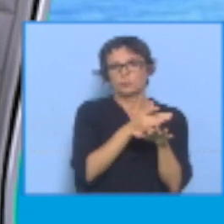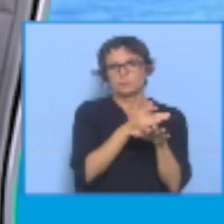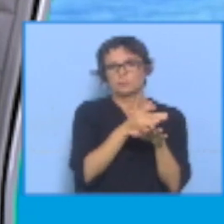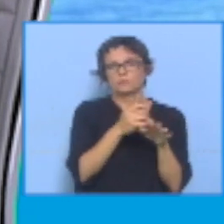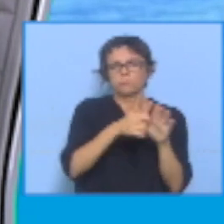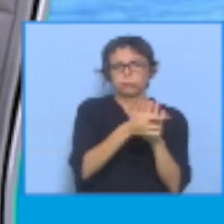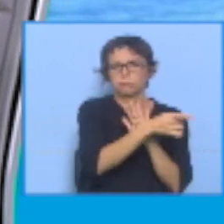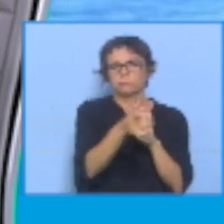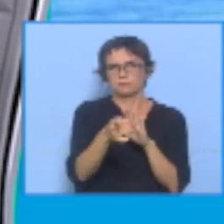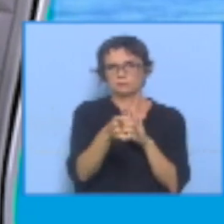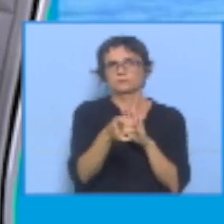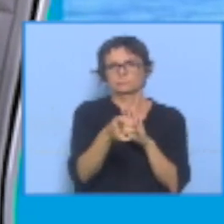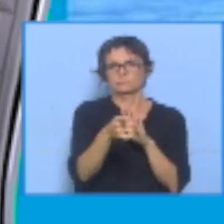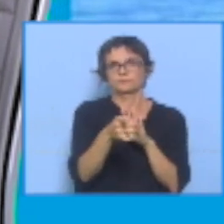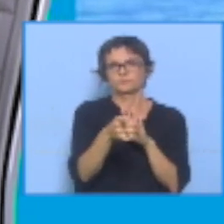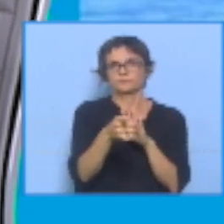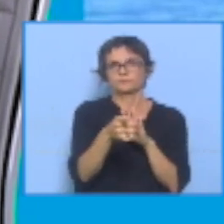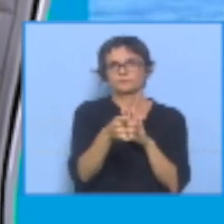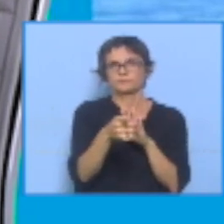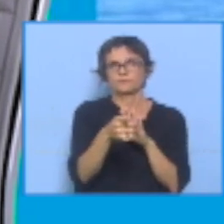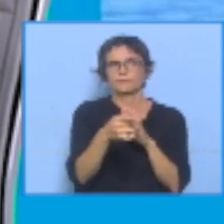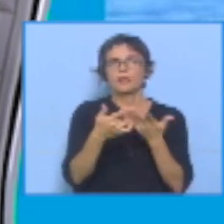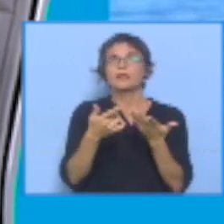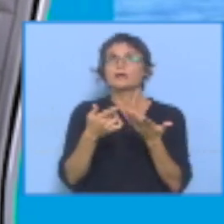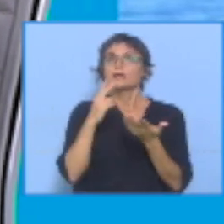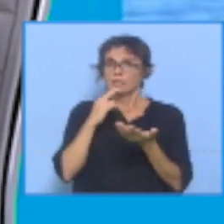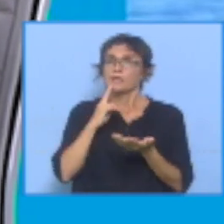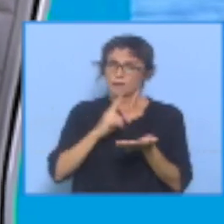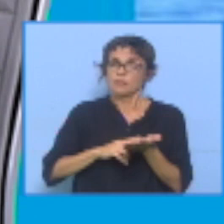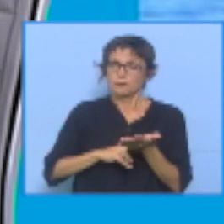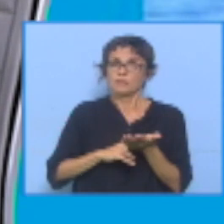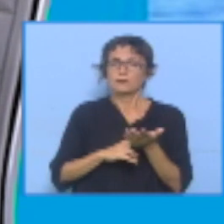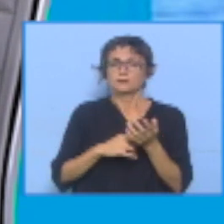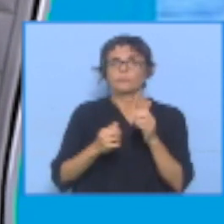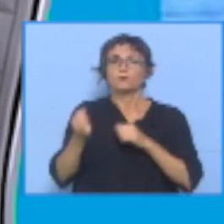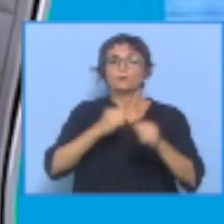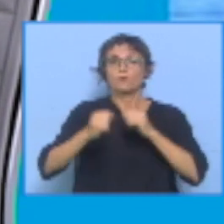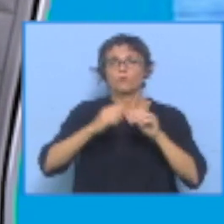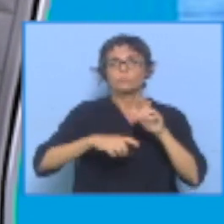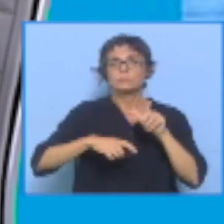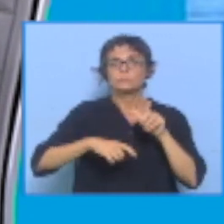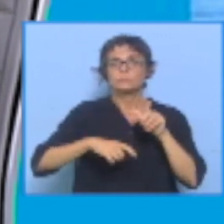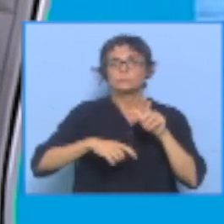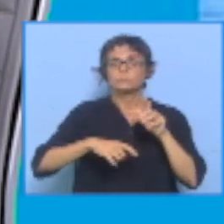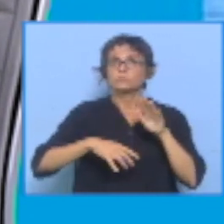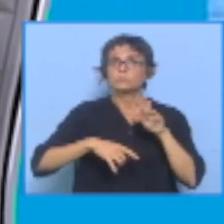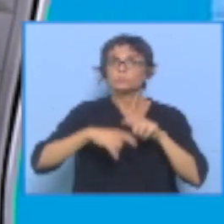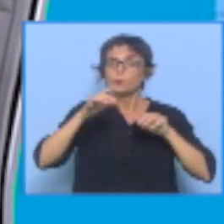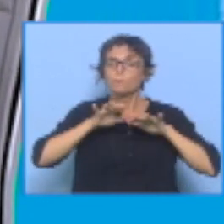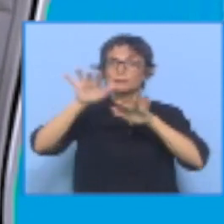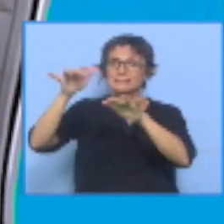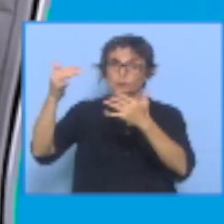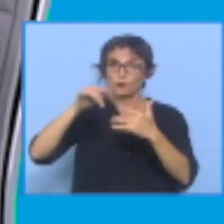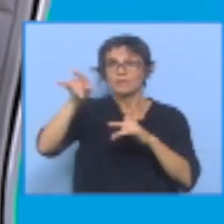denúncia profética que faz parte. O movimento migratório em si é uma denúncia de que alguma coisa não está mal, não está